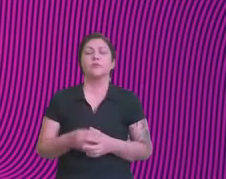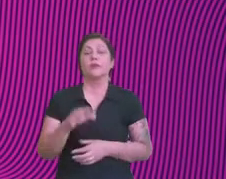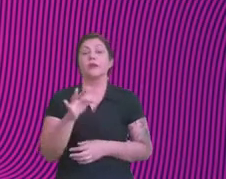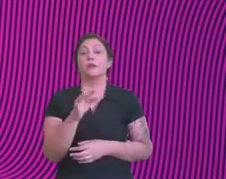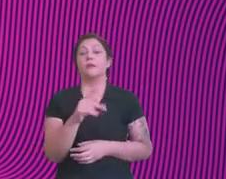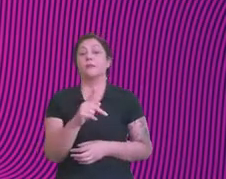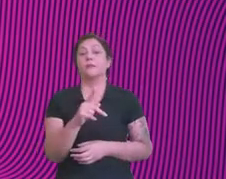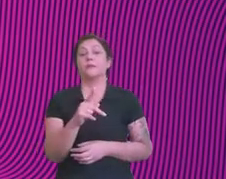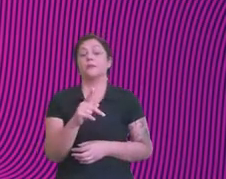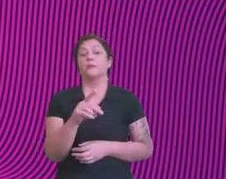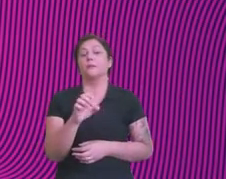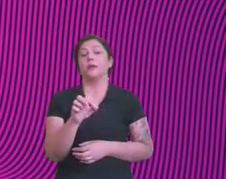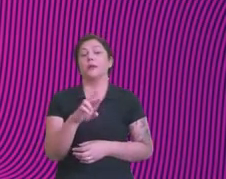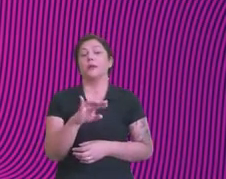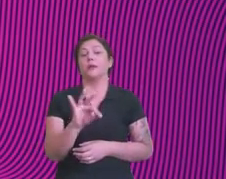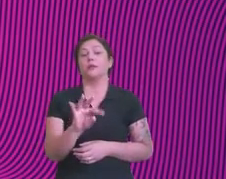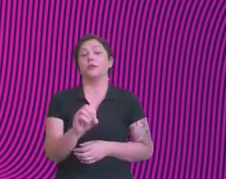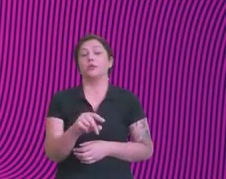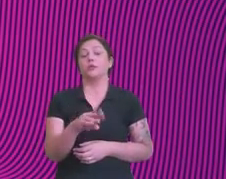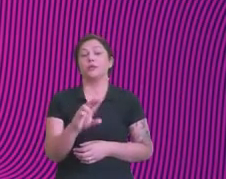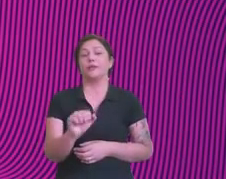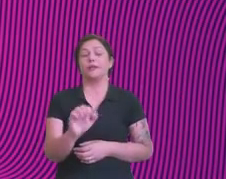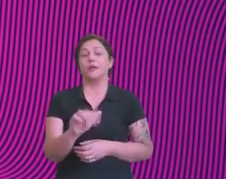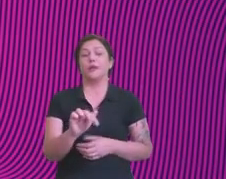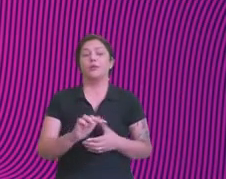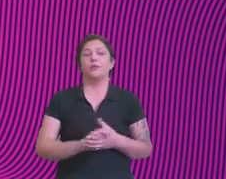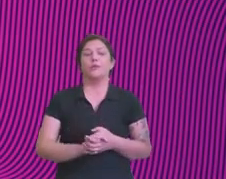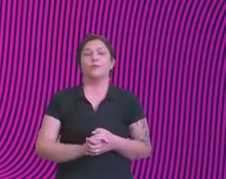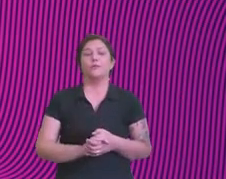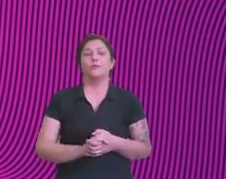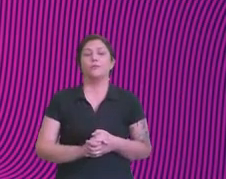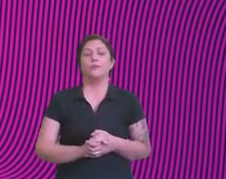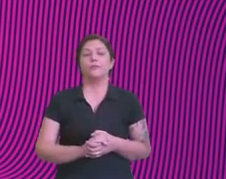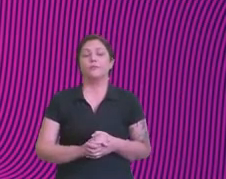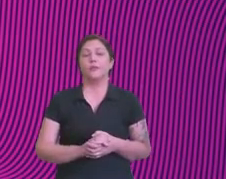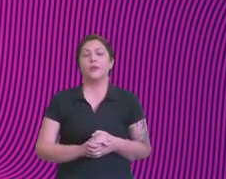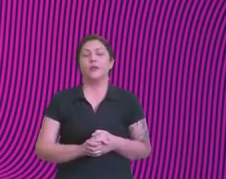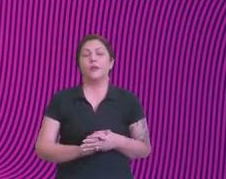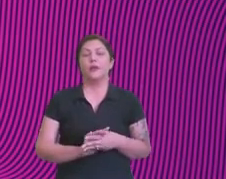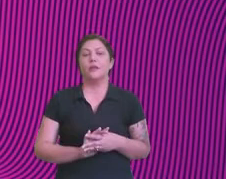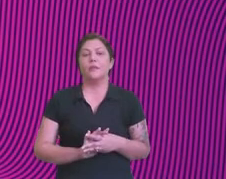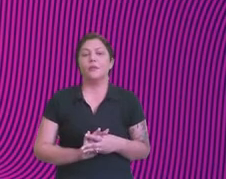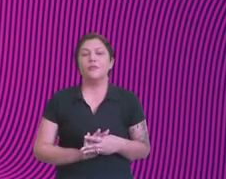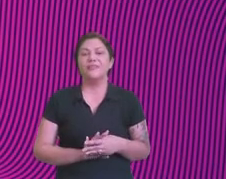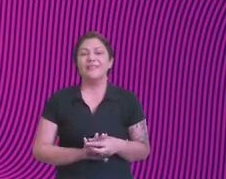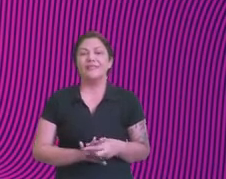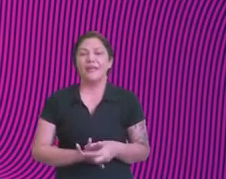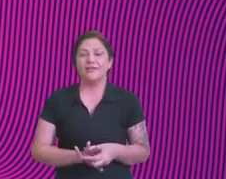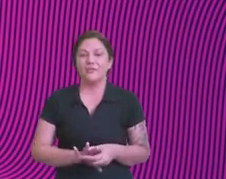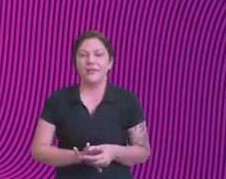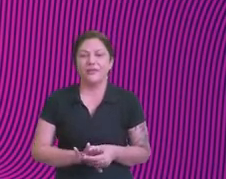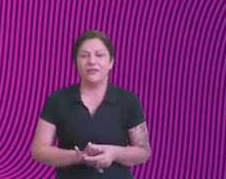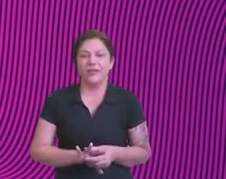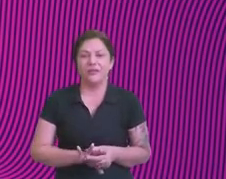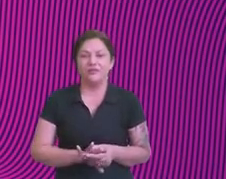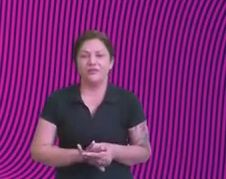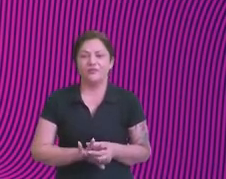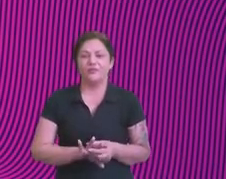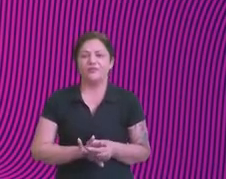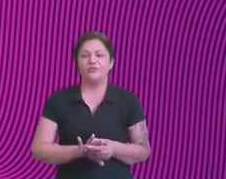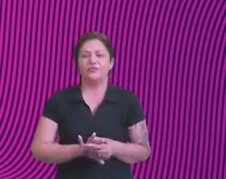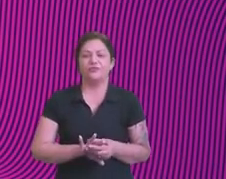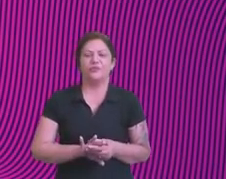Nesse caso dessa paciente, a gente costuma, quando o paciente está em curso de químio e ela